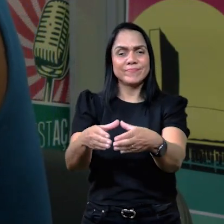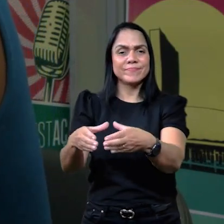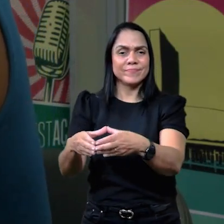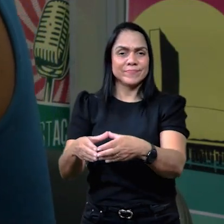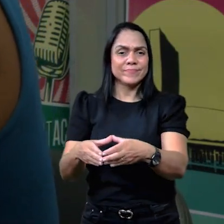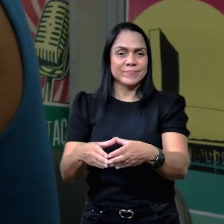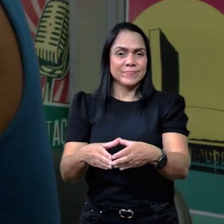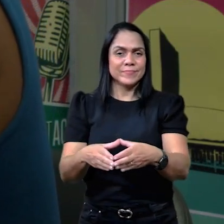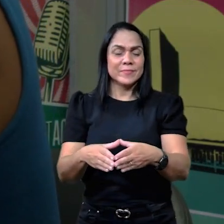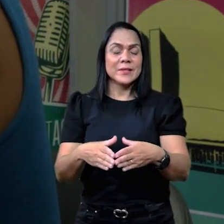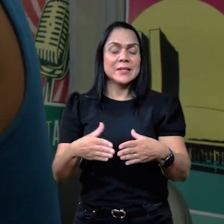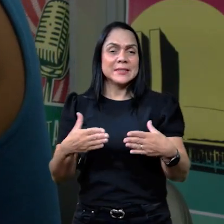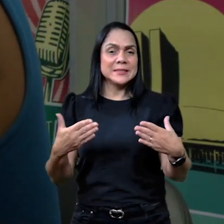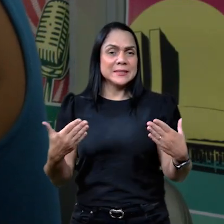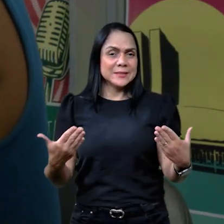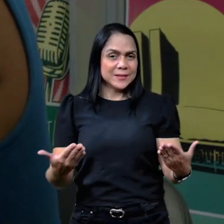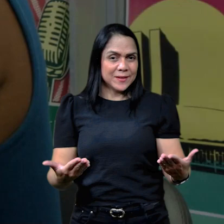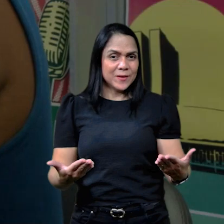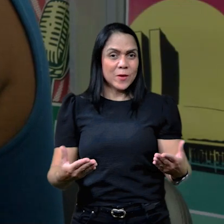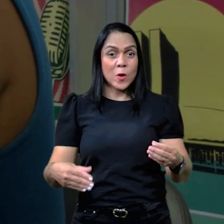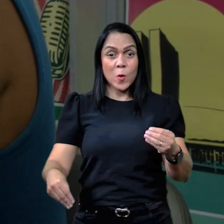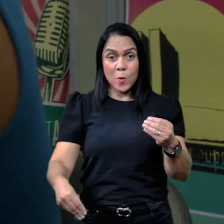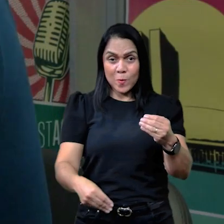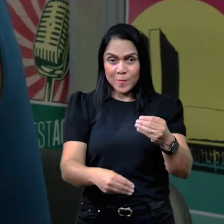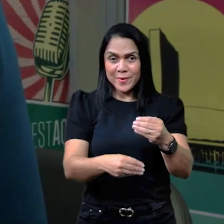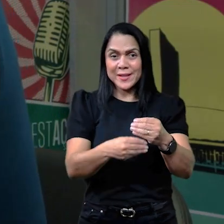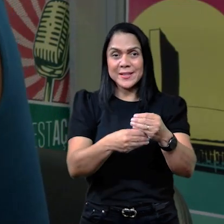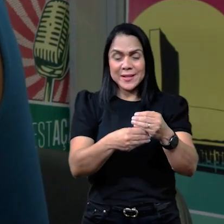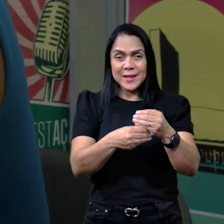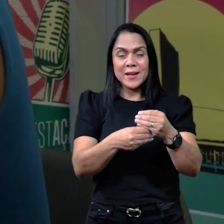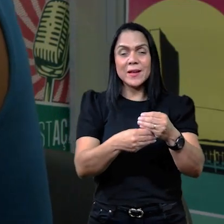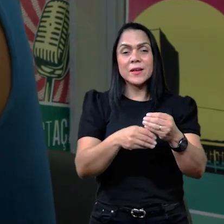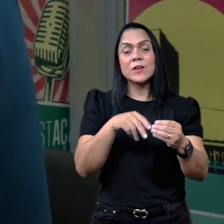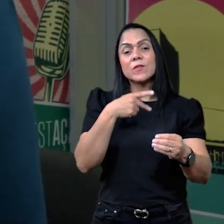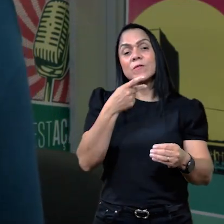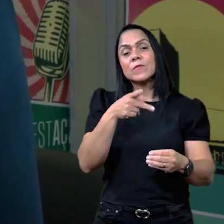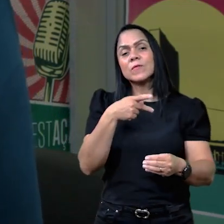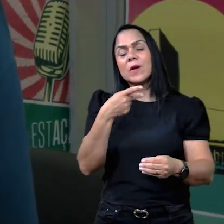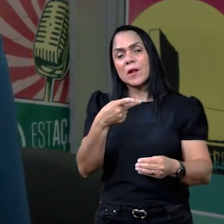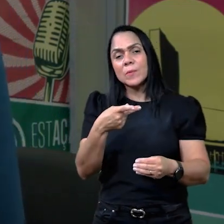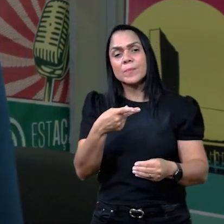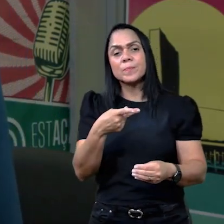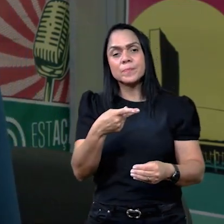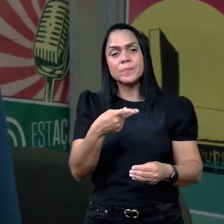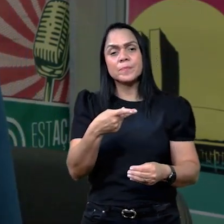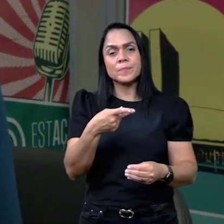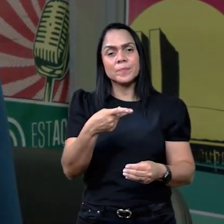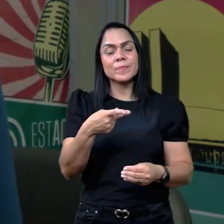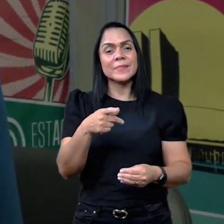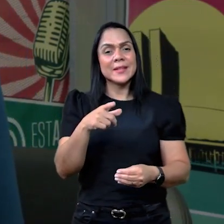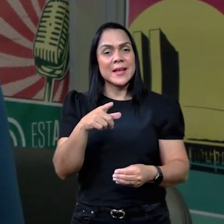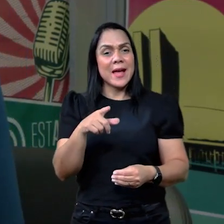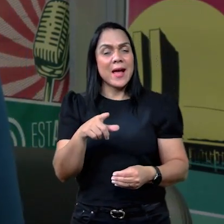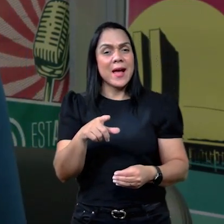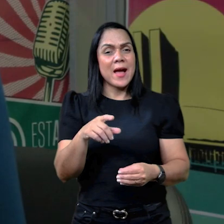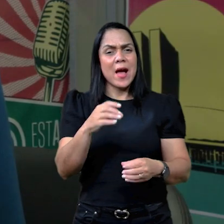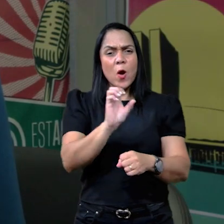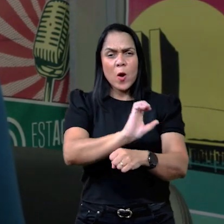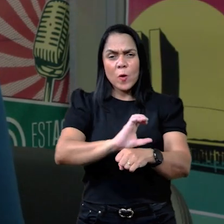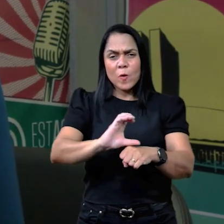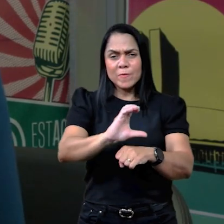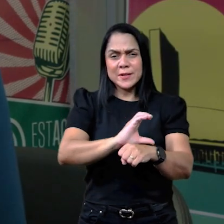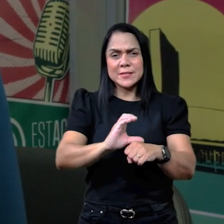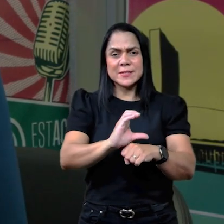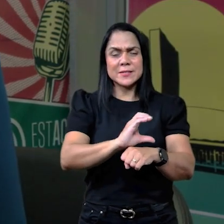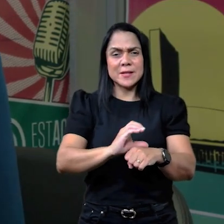assim, e aí eu só queria, só para completar o raciocínio, complementando o que a Priscila falou, a Convenção